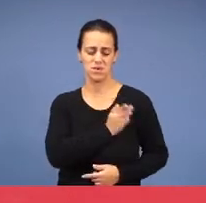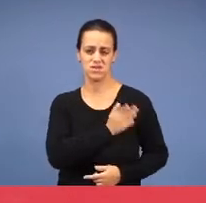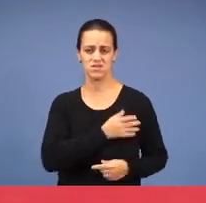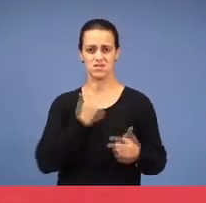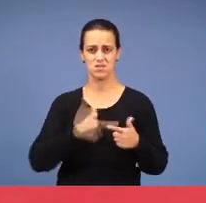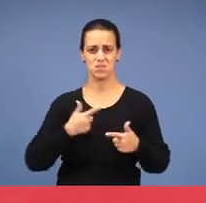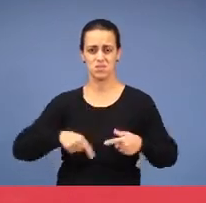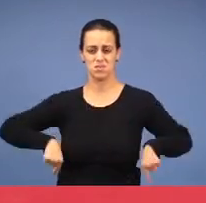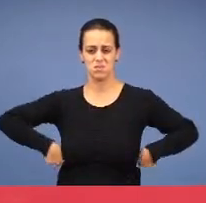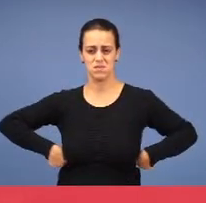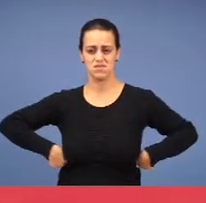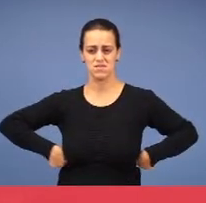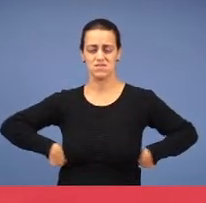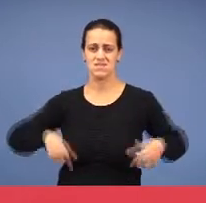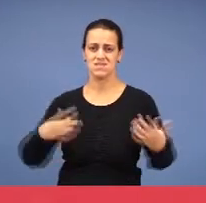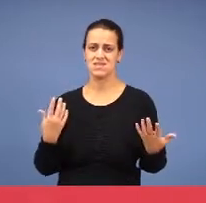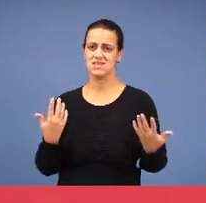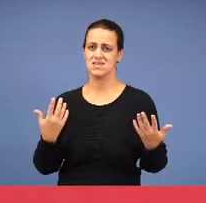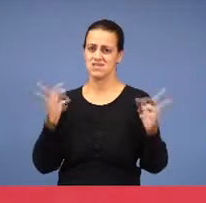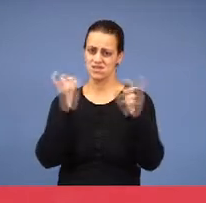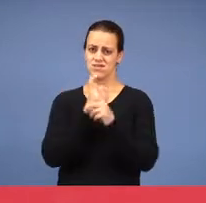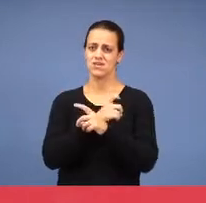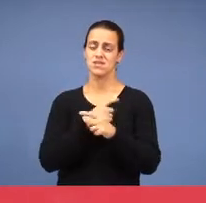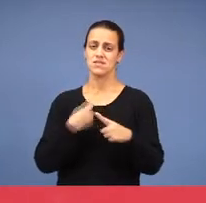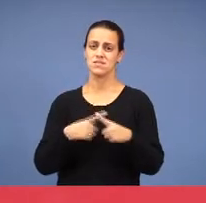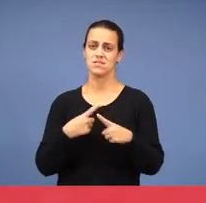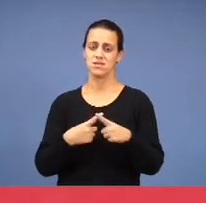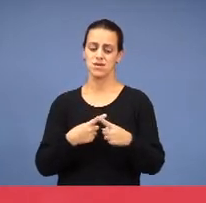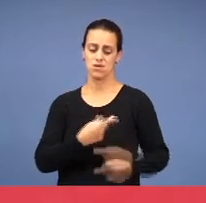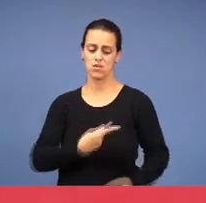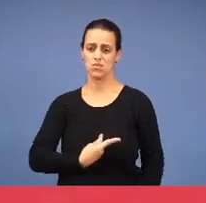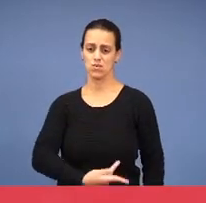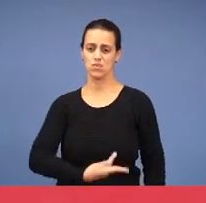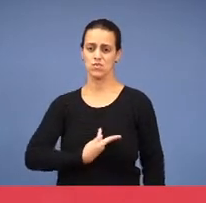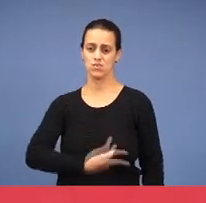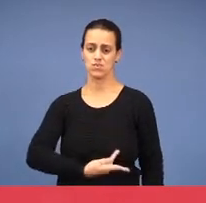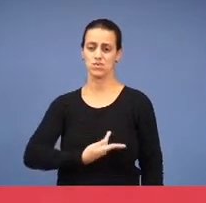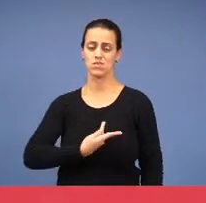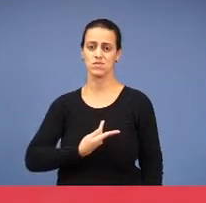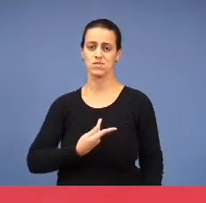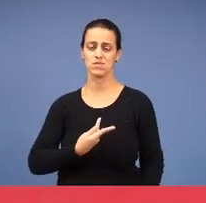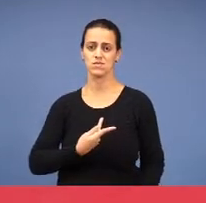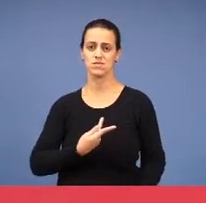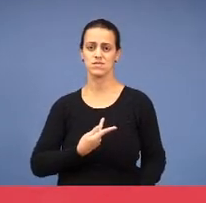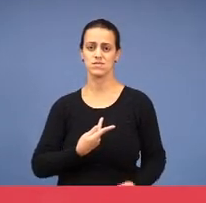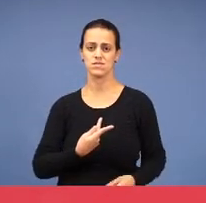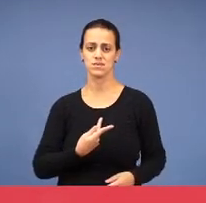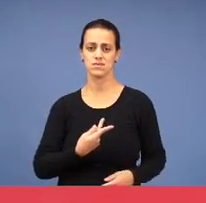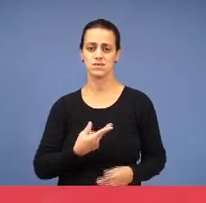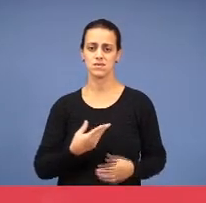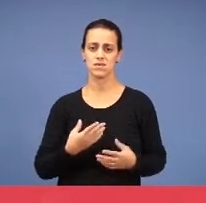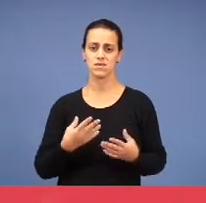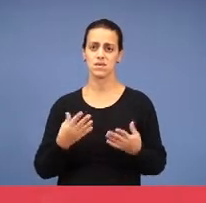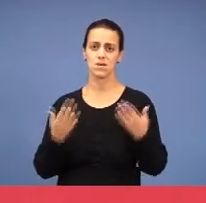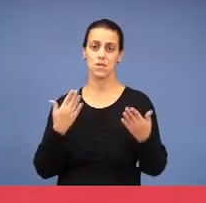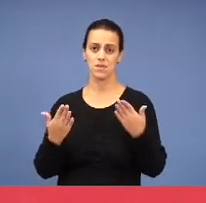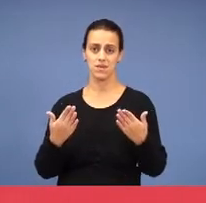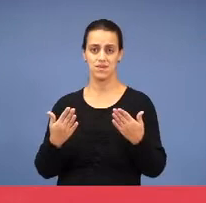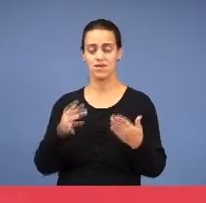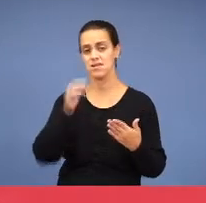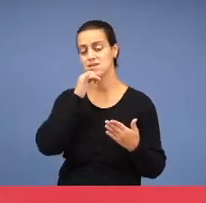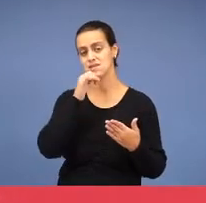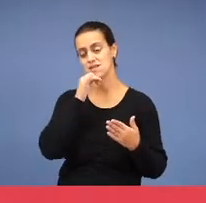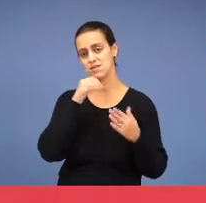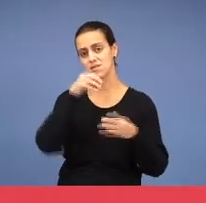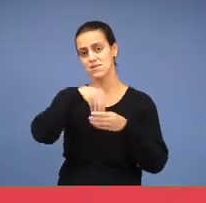jeito. Porque os rins e o coração, e eu peço inclusive, que nas igrejas, se tiver algum pastor ou